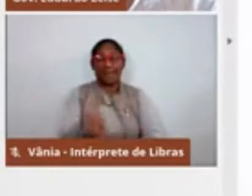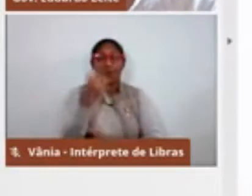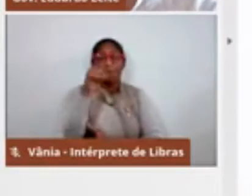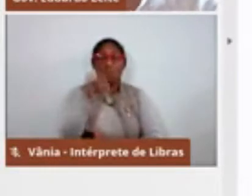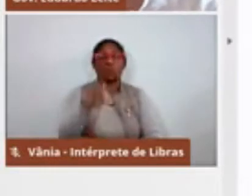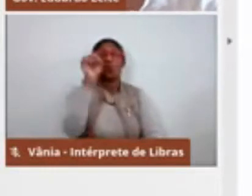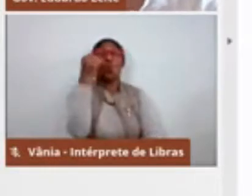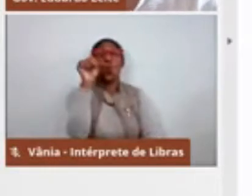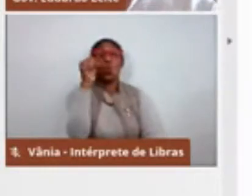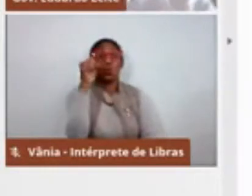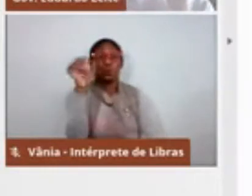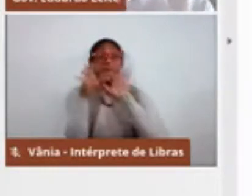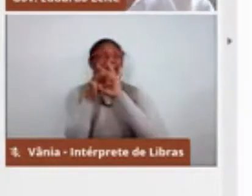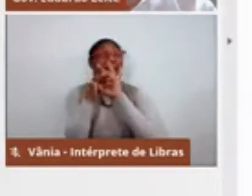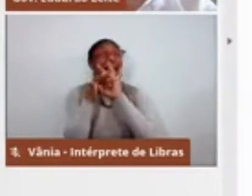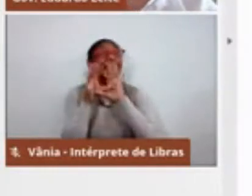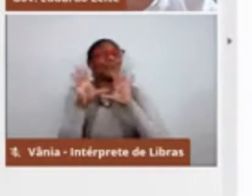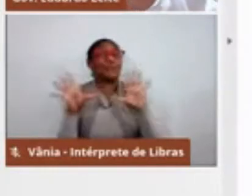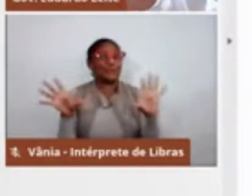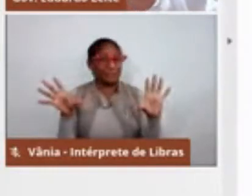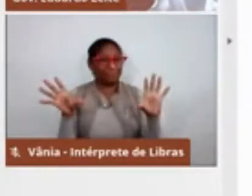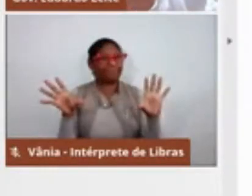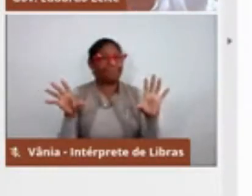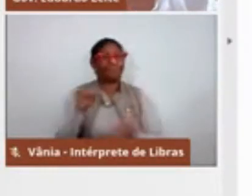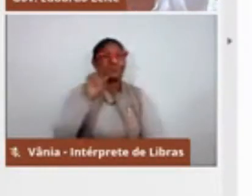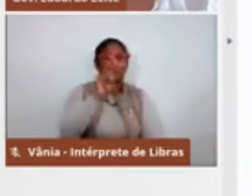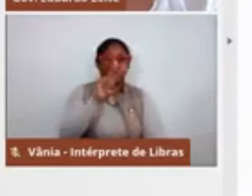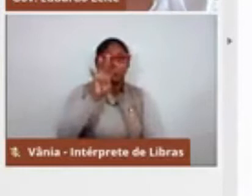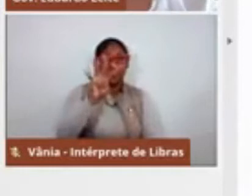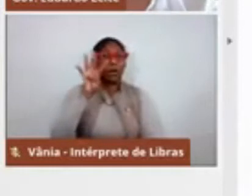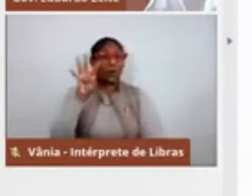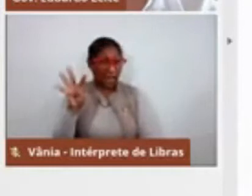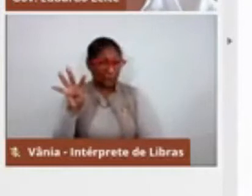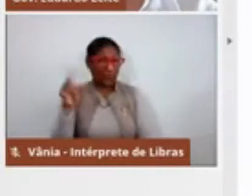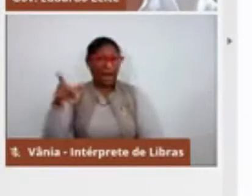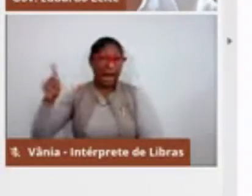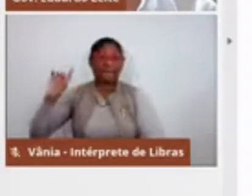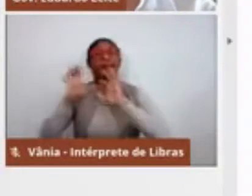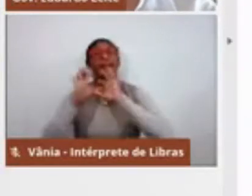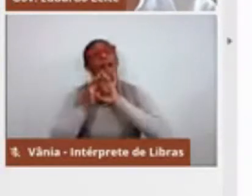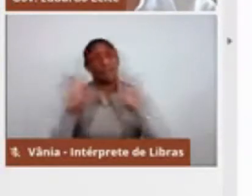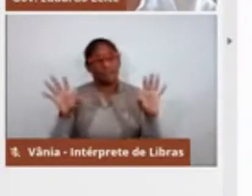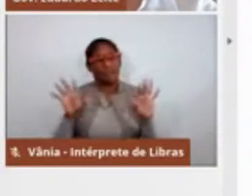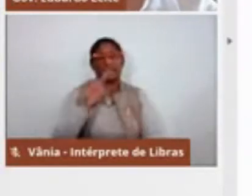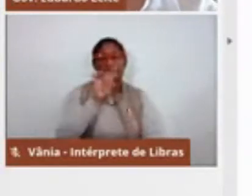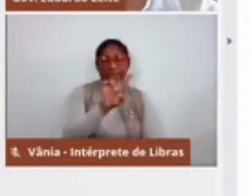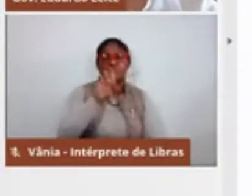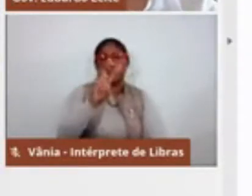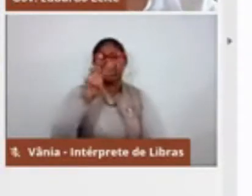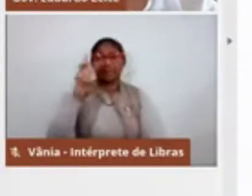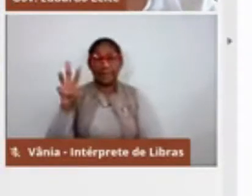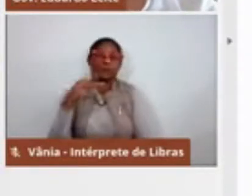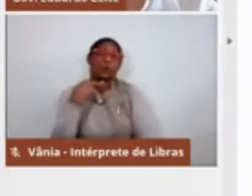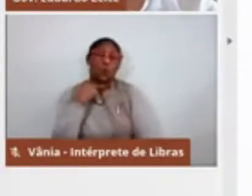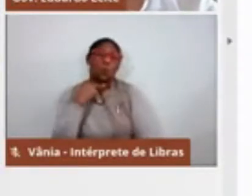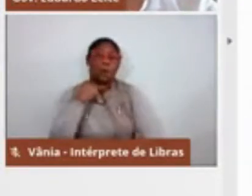livre para cada leito ocupado. Eram 244 leitos livres para 133 ocupados por